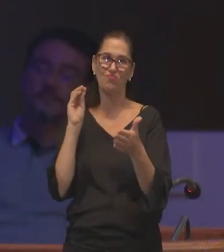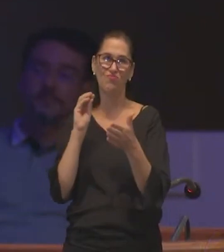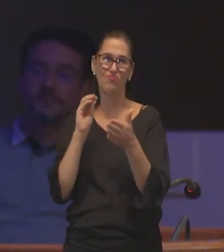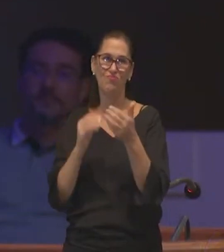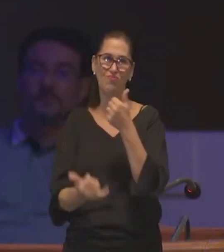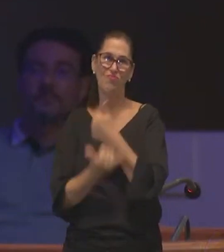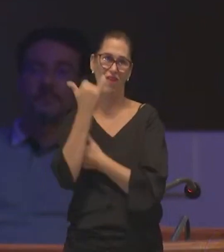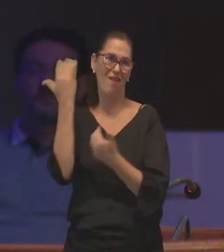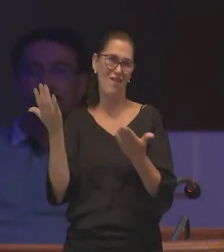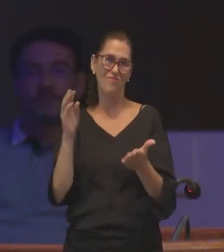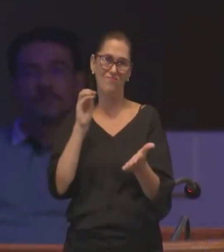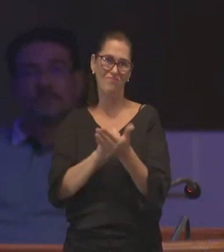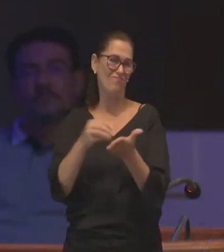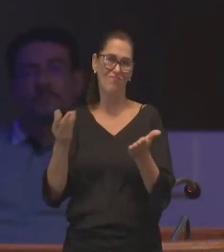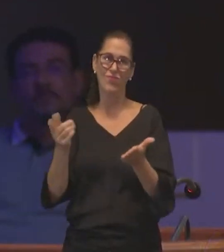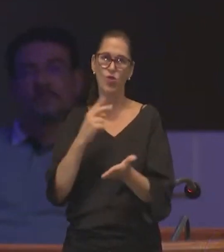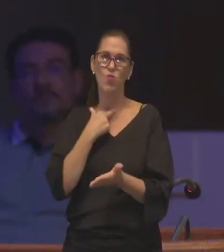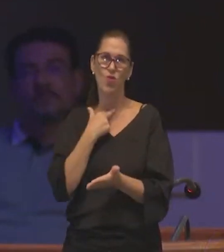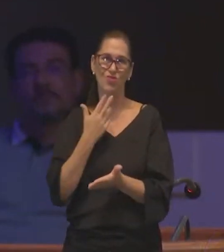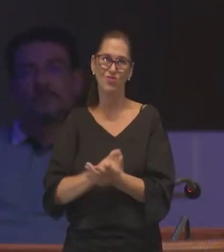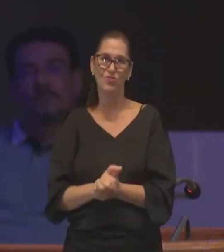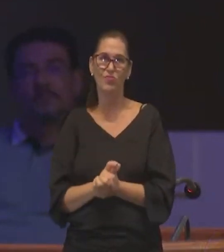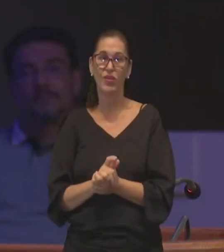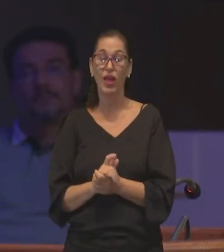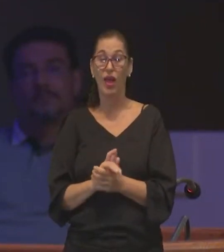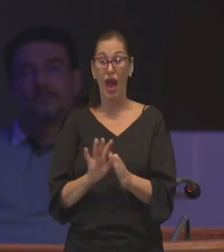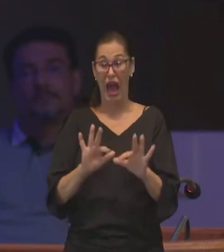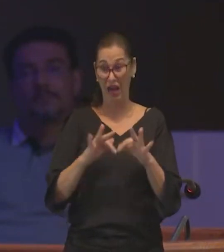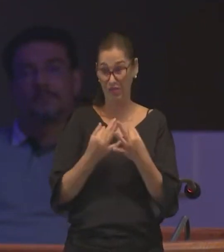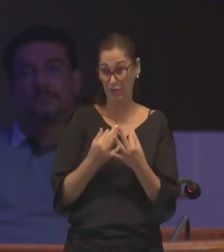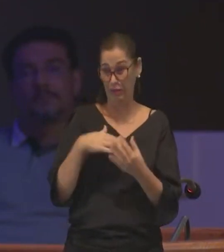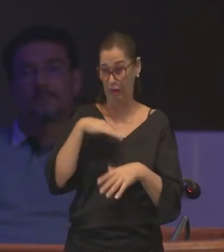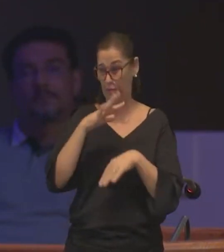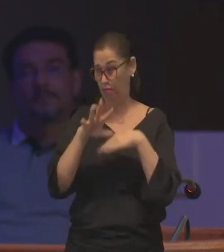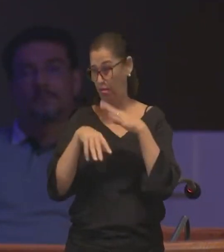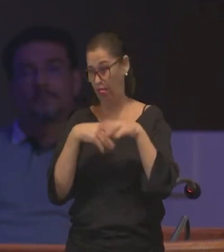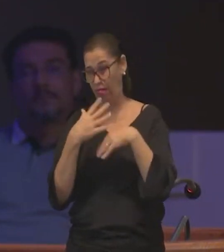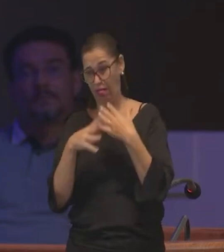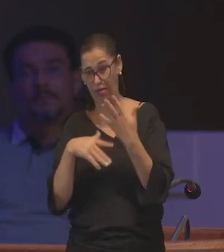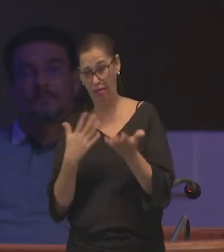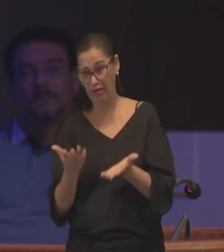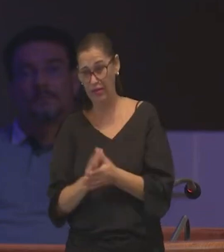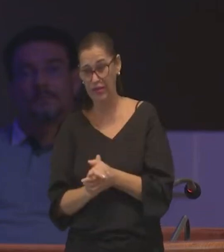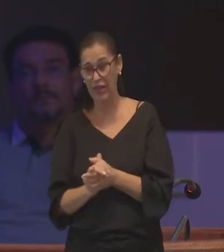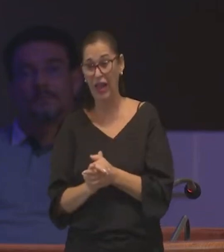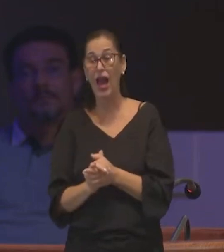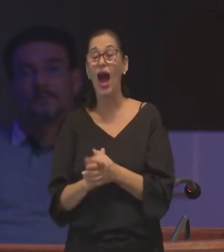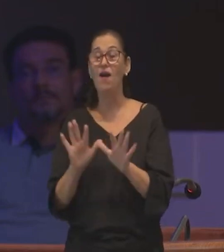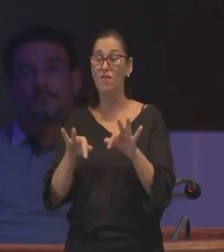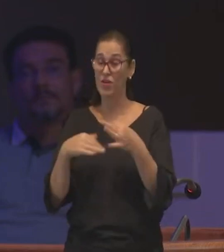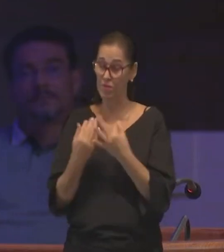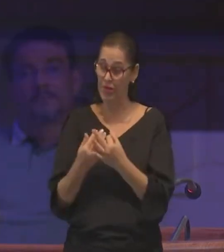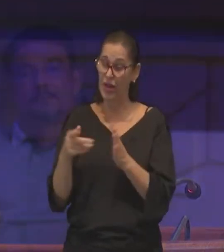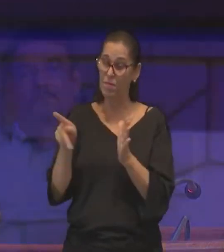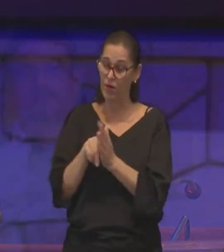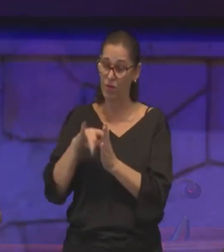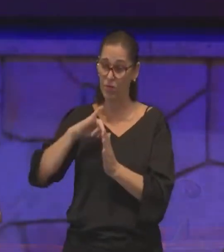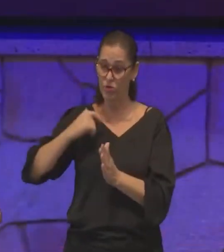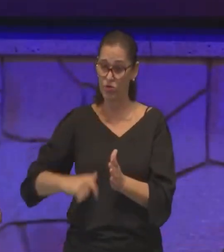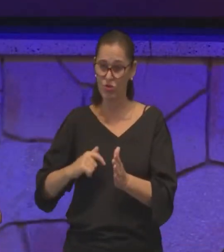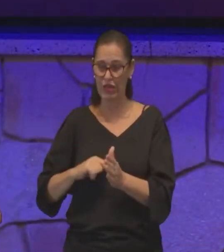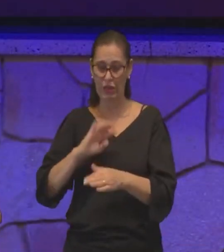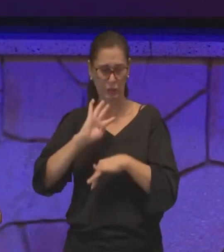José, então, nesta família desajustada, a família de José é uma família muito